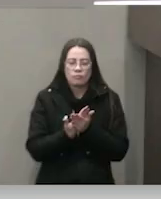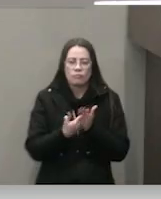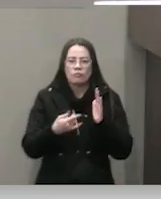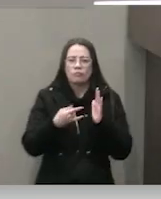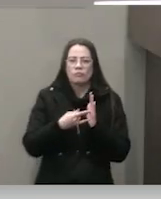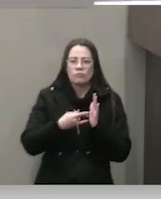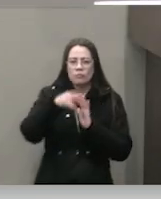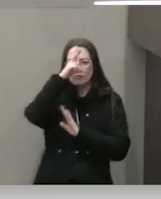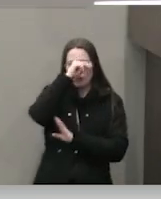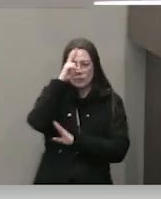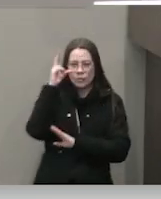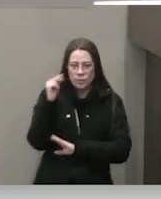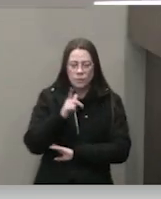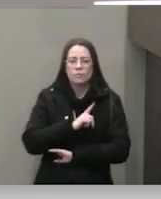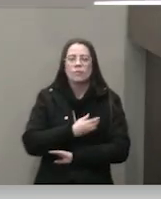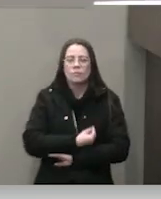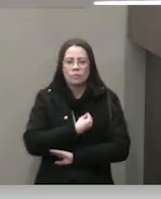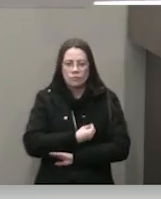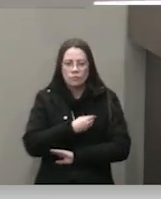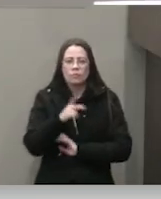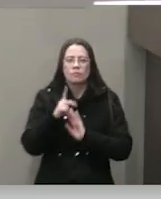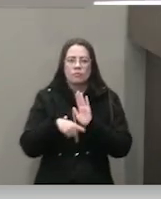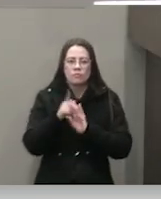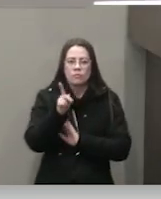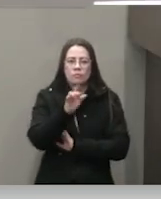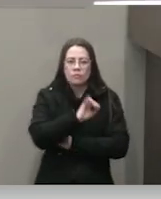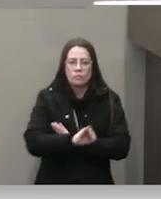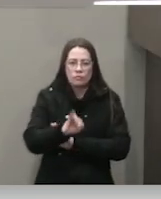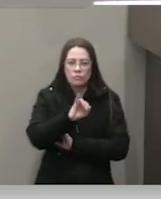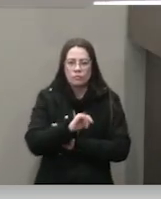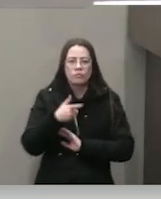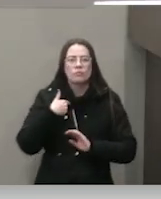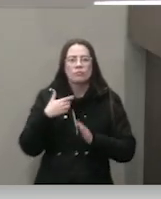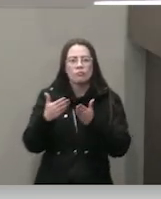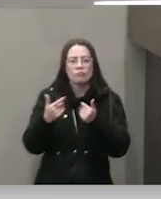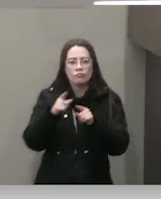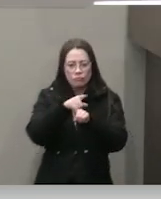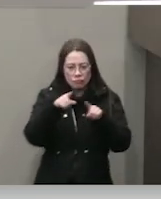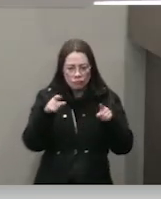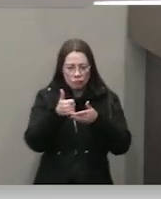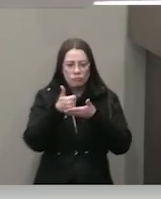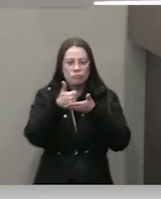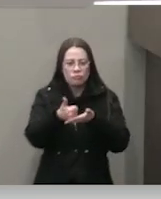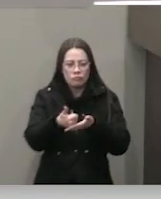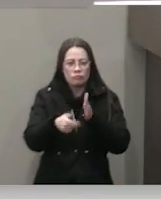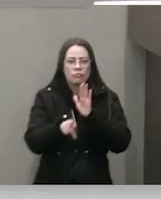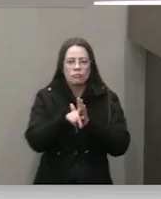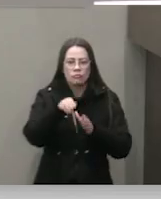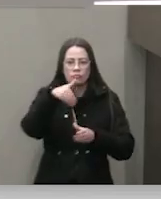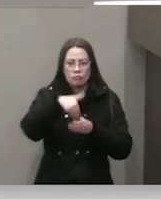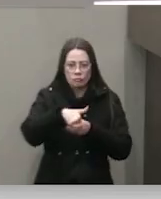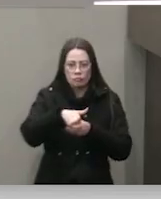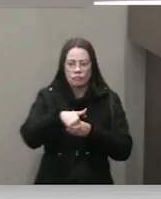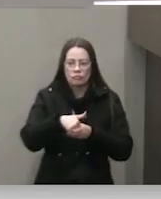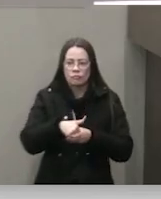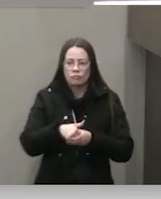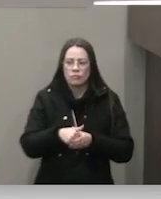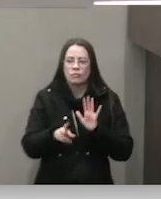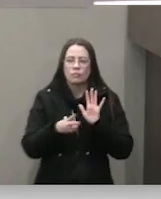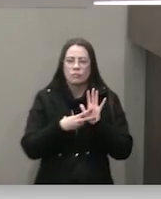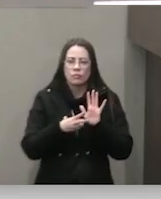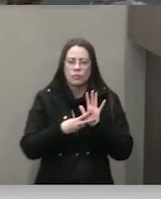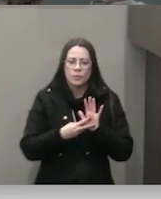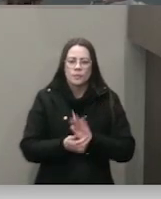programas municipais. Então, este projeto é muito importante. Peço o apoio de vocês na votação, mas o...